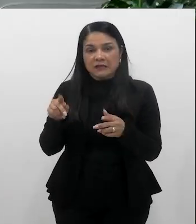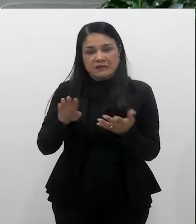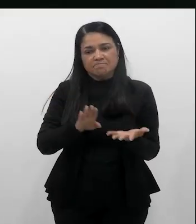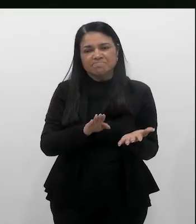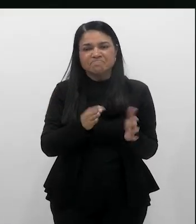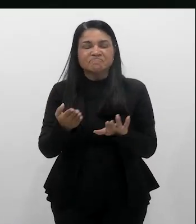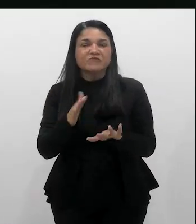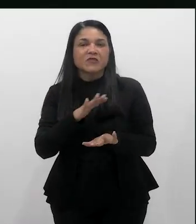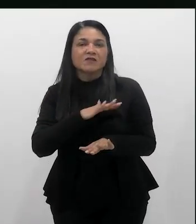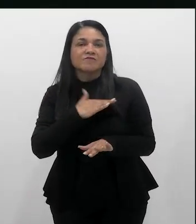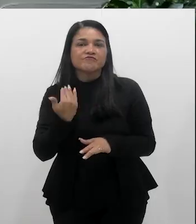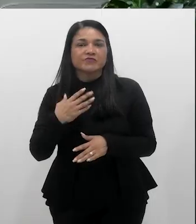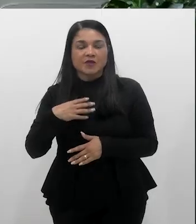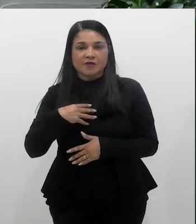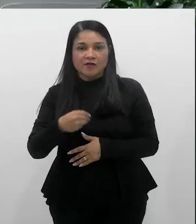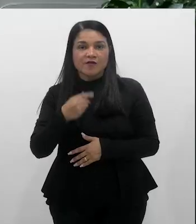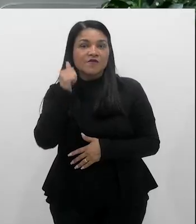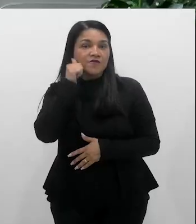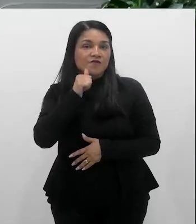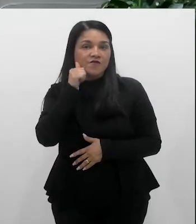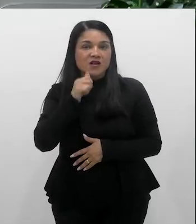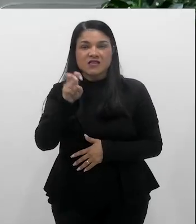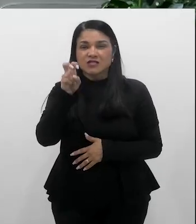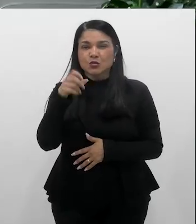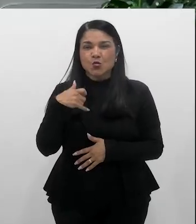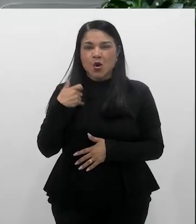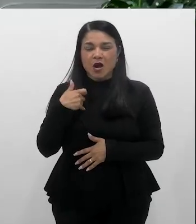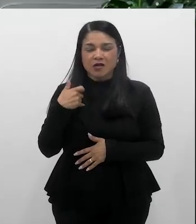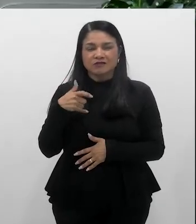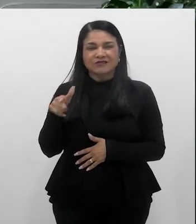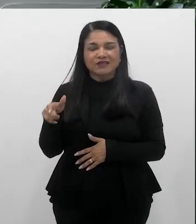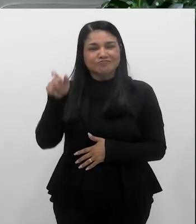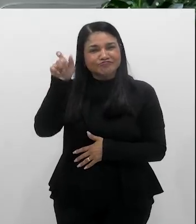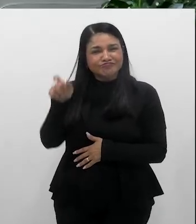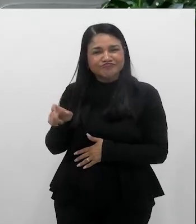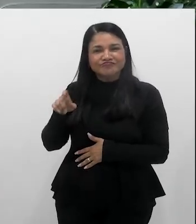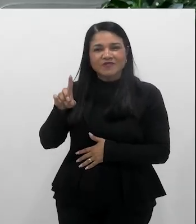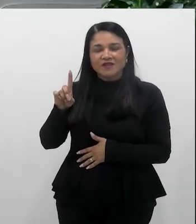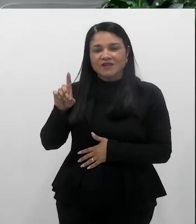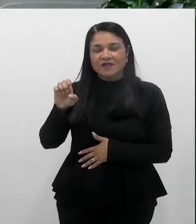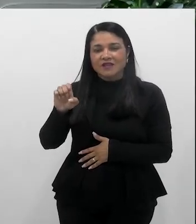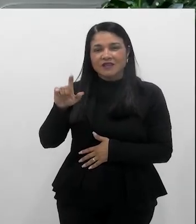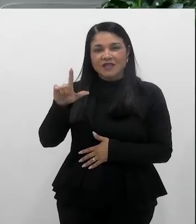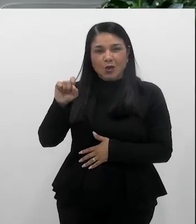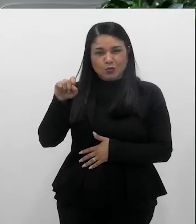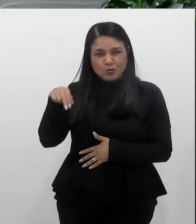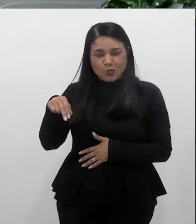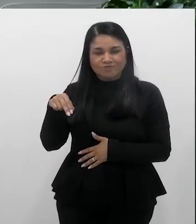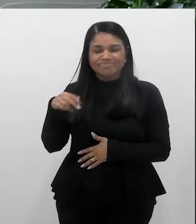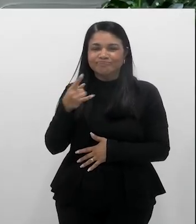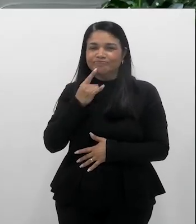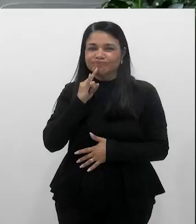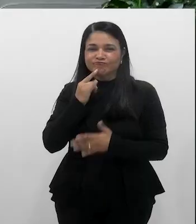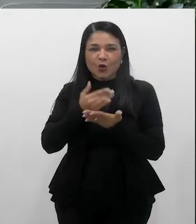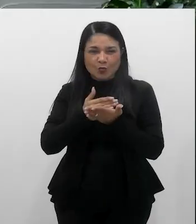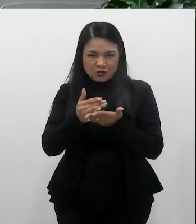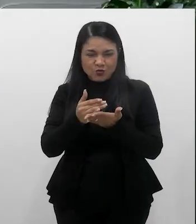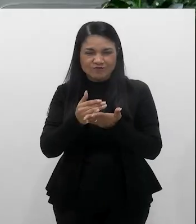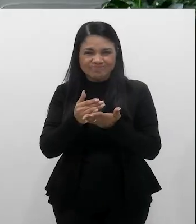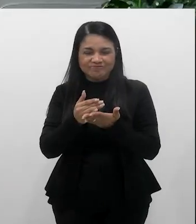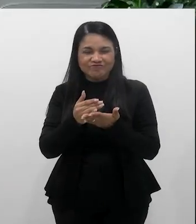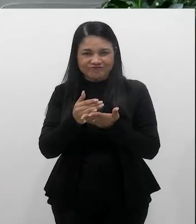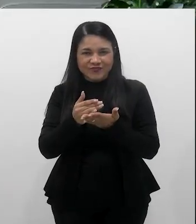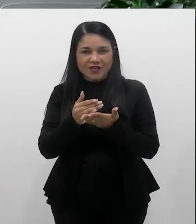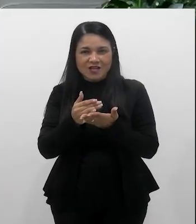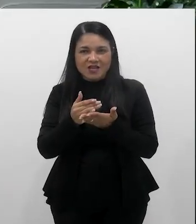filha tinha 5 anos. Acho que foi depois da filha. Então, ele entrou no álcool, a certo ponto é uma fuga, tá? Uma fuga.